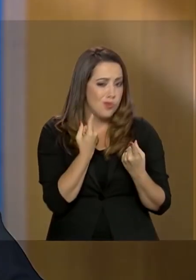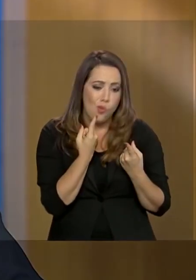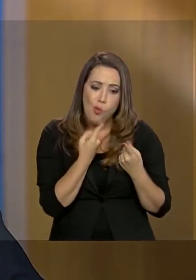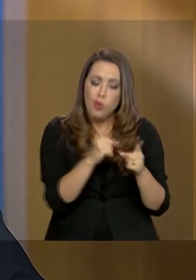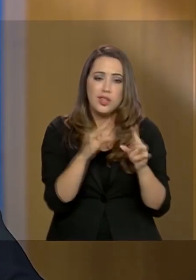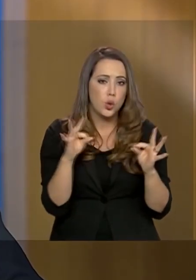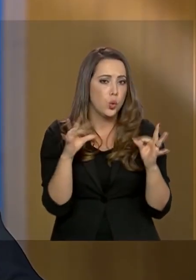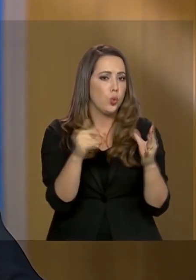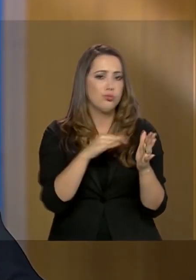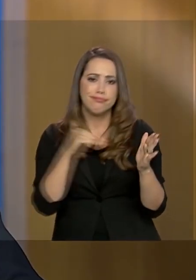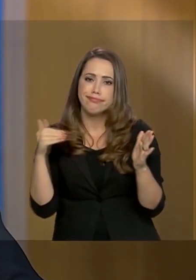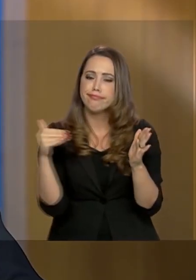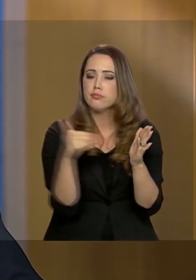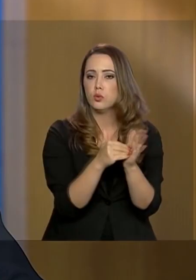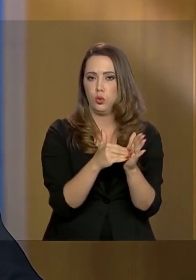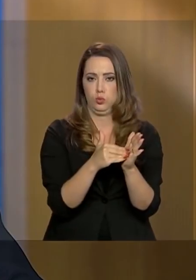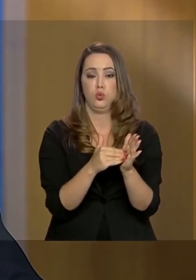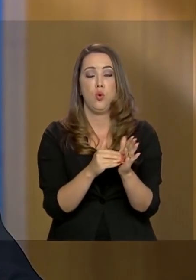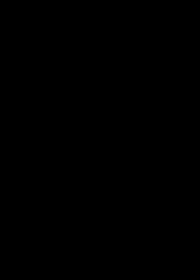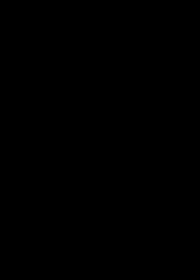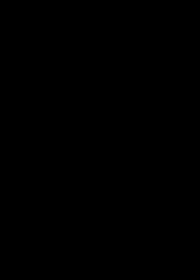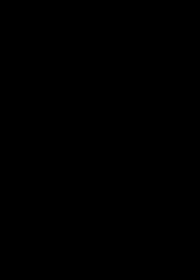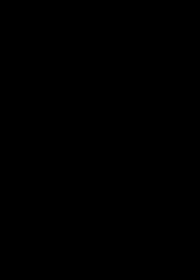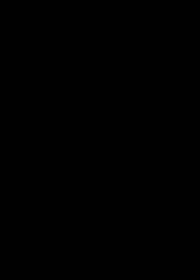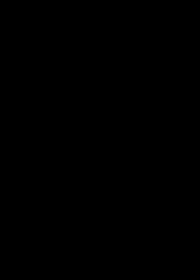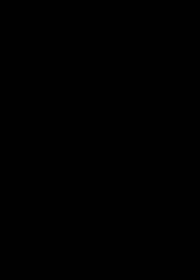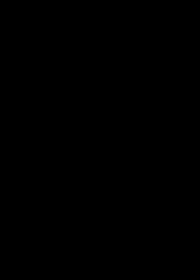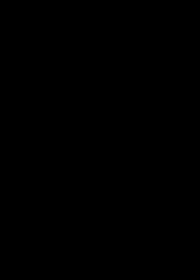causando aglomeração. Eu até vou mostrar um trechinho só pra você ter ideia,